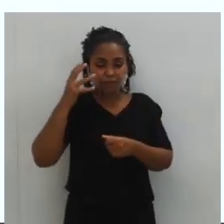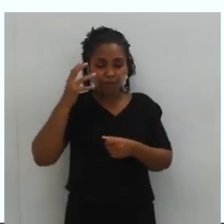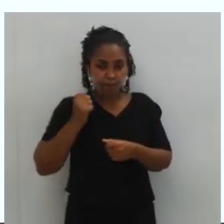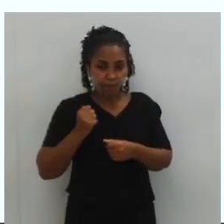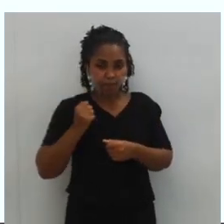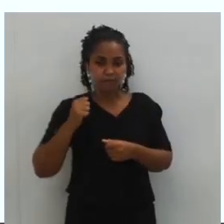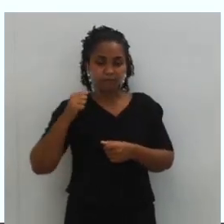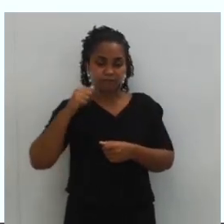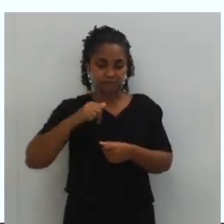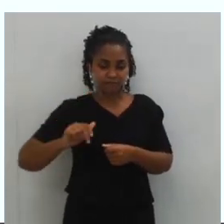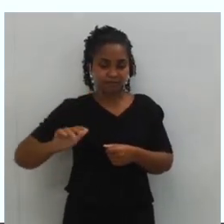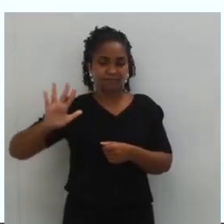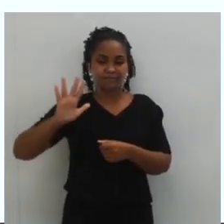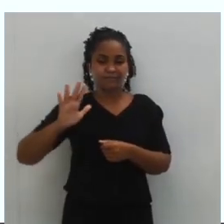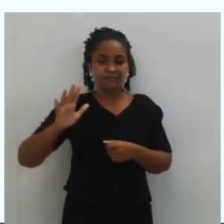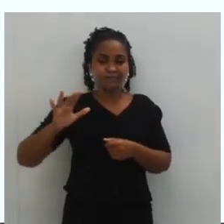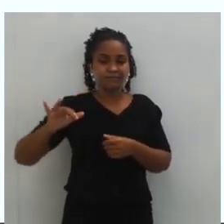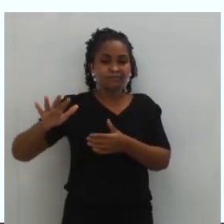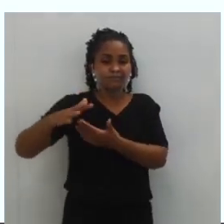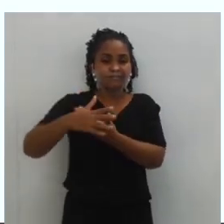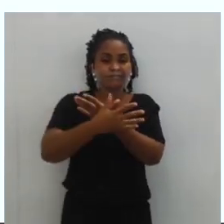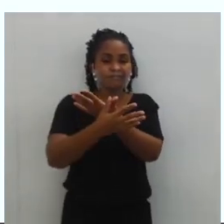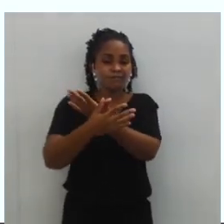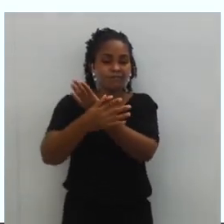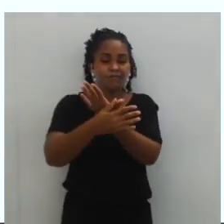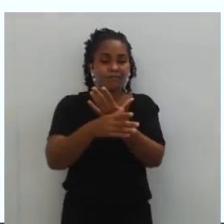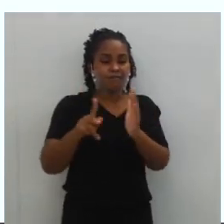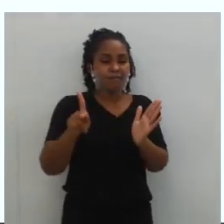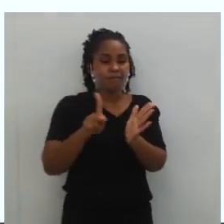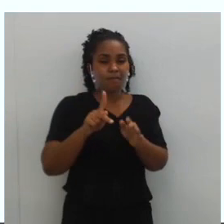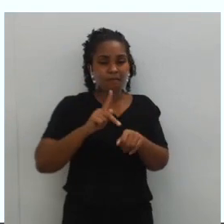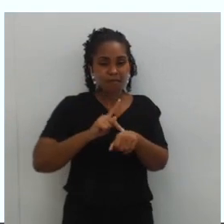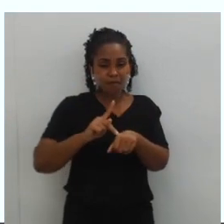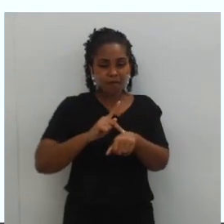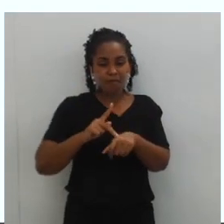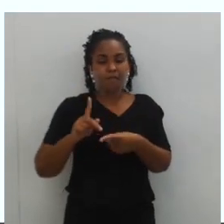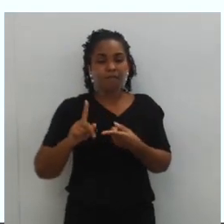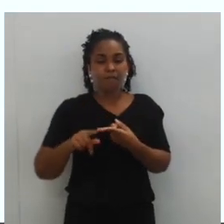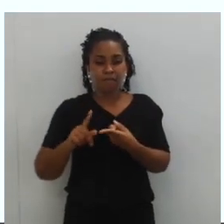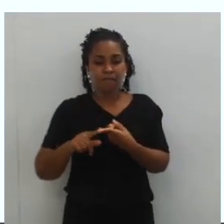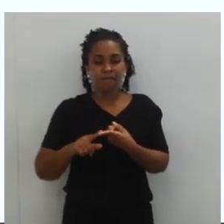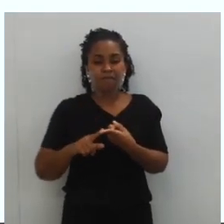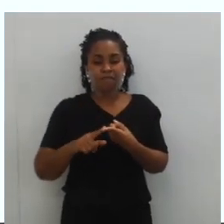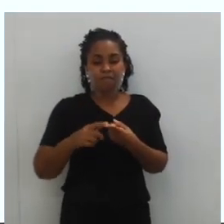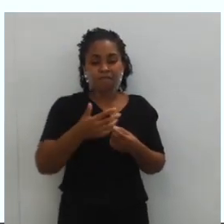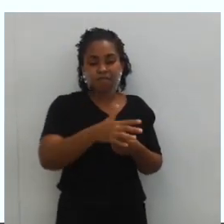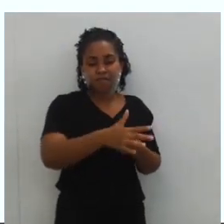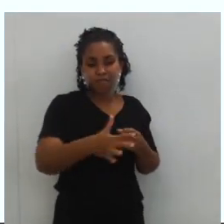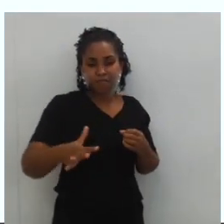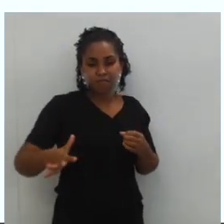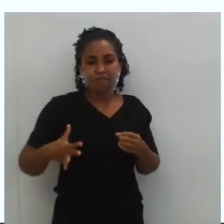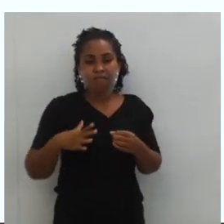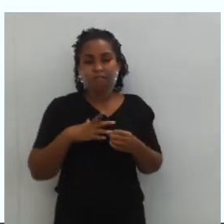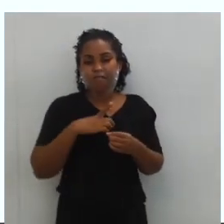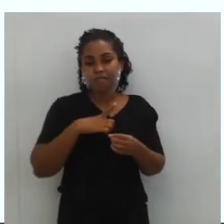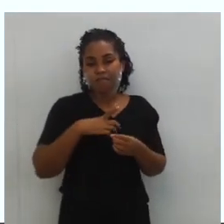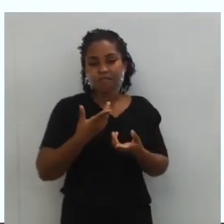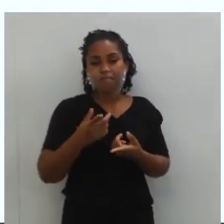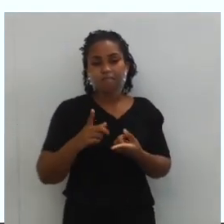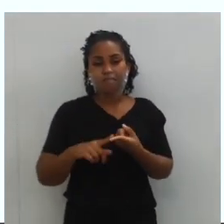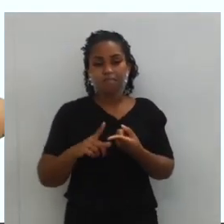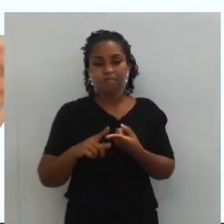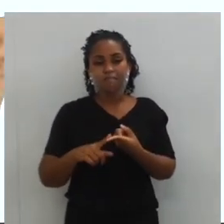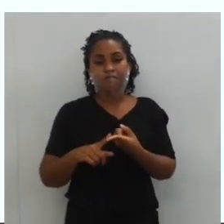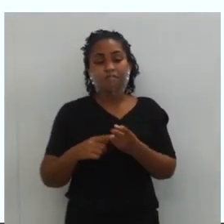nordestino. Aspirinas e Urubus também, né, é ambientado no sertão. Então, assim, e Som ao Redor e Aquário já são filmes,